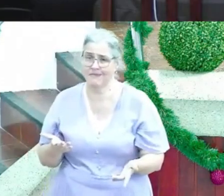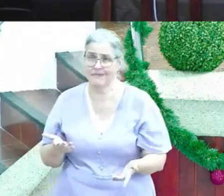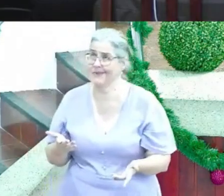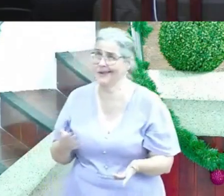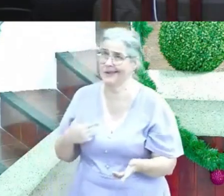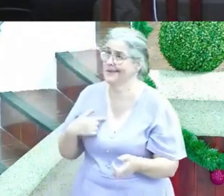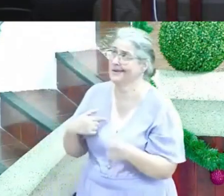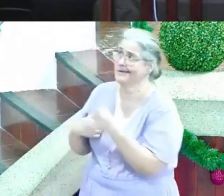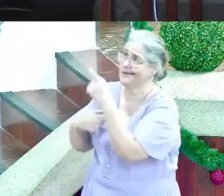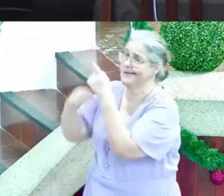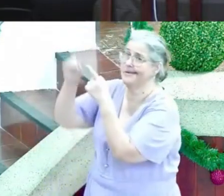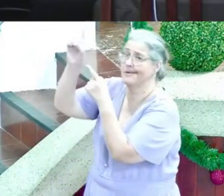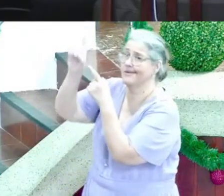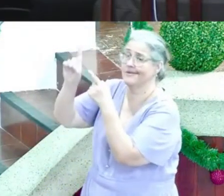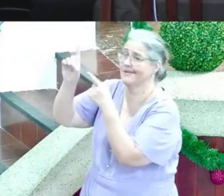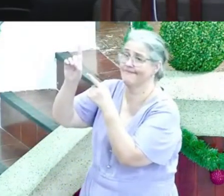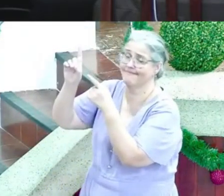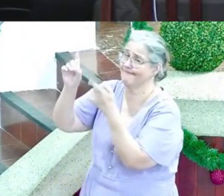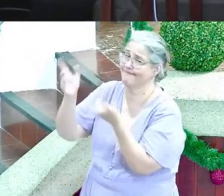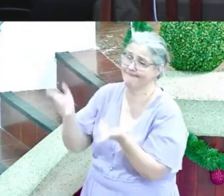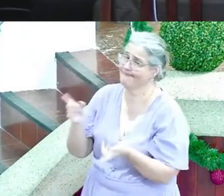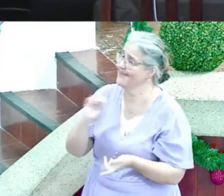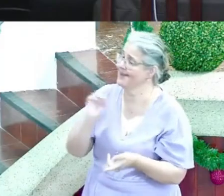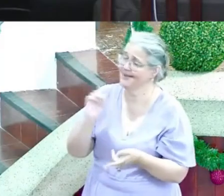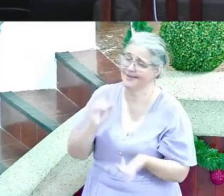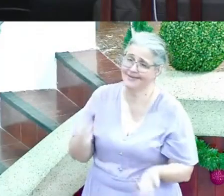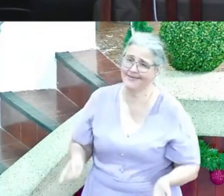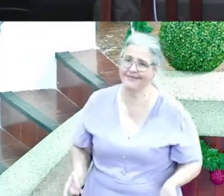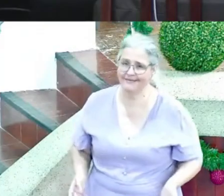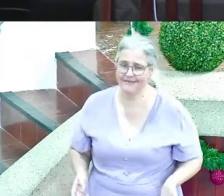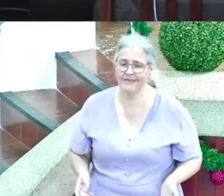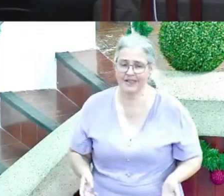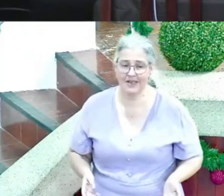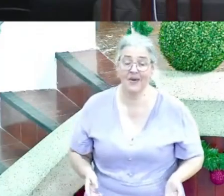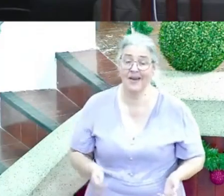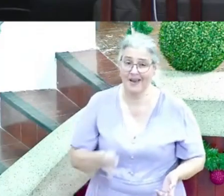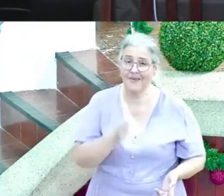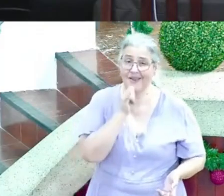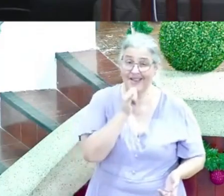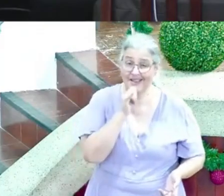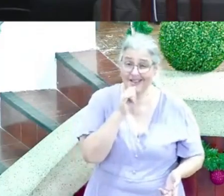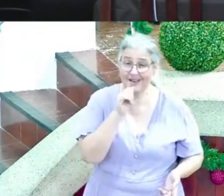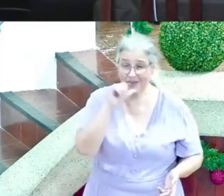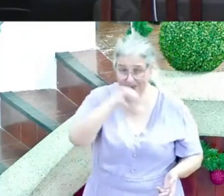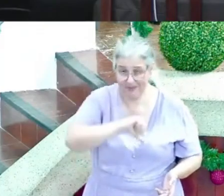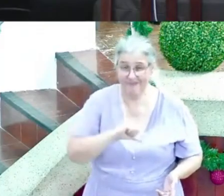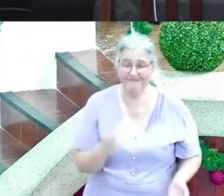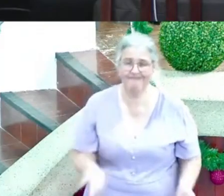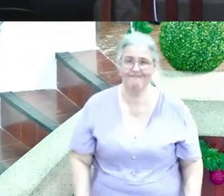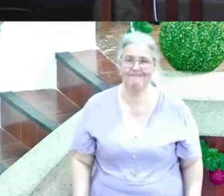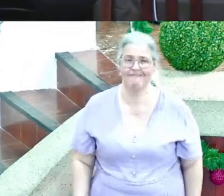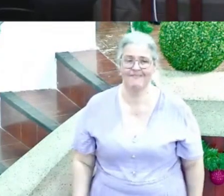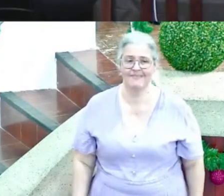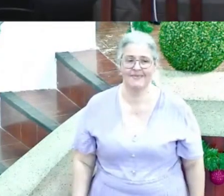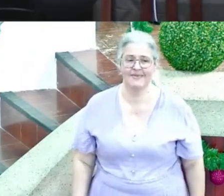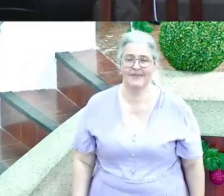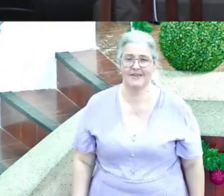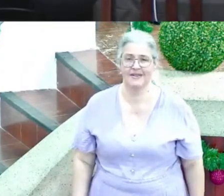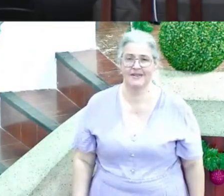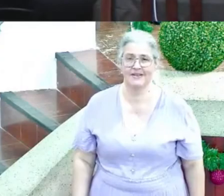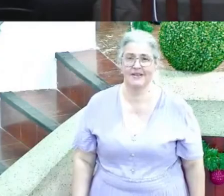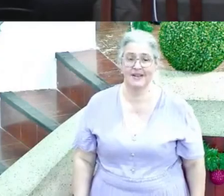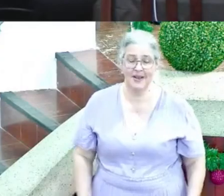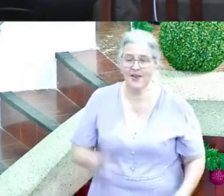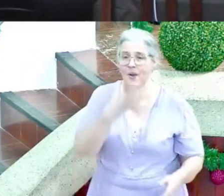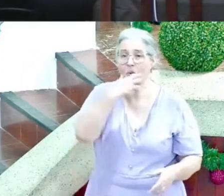ensina, através do exemplo negativo do rei de Judá, Acaz, Deus nos chamando a pôr a nossa